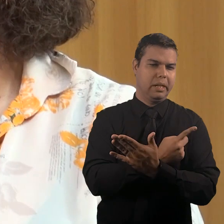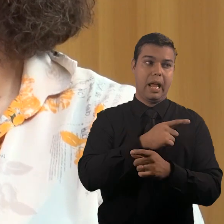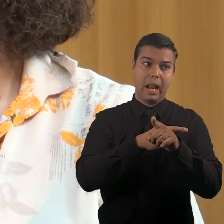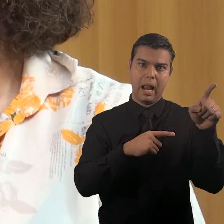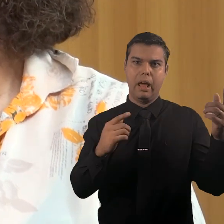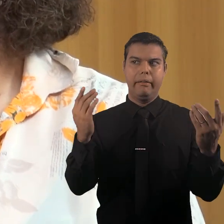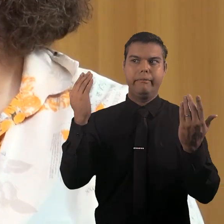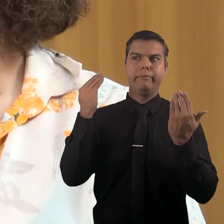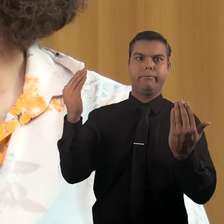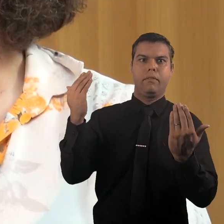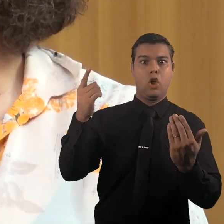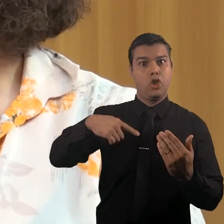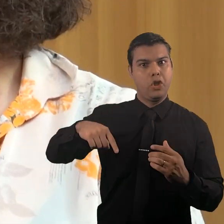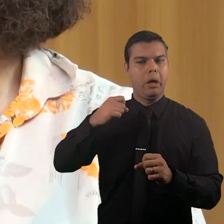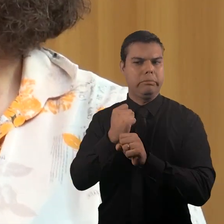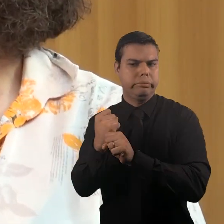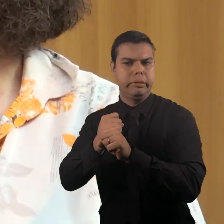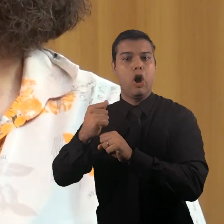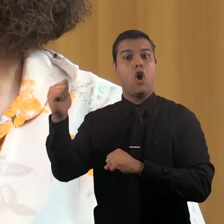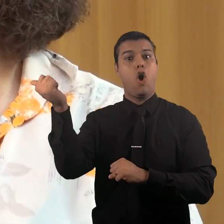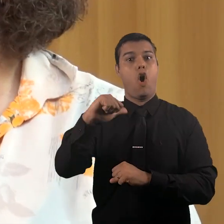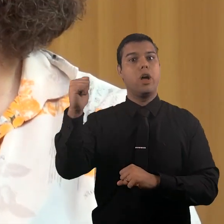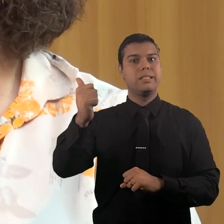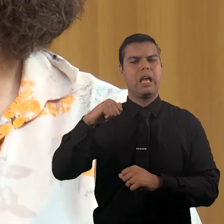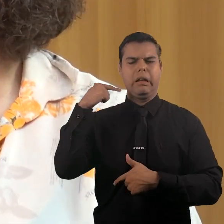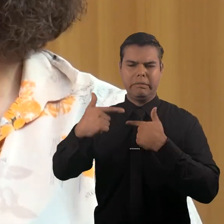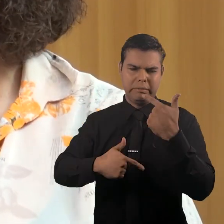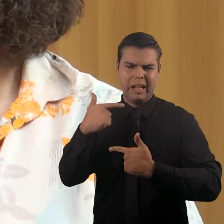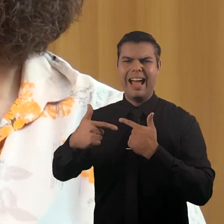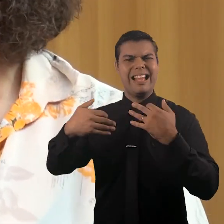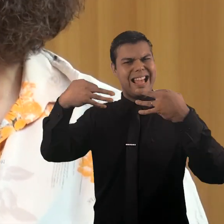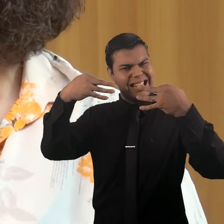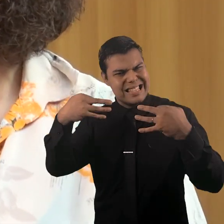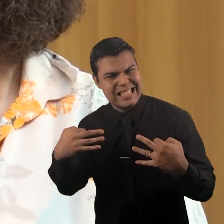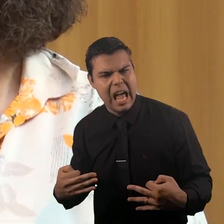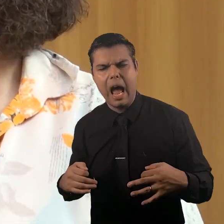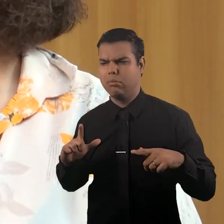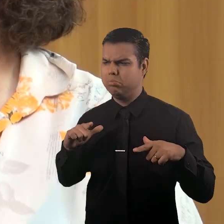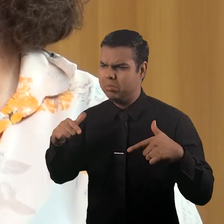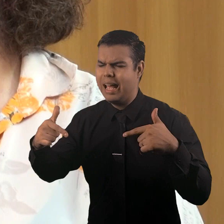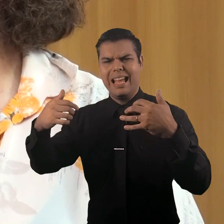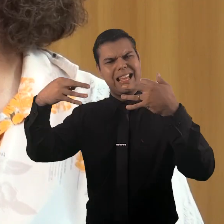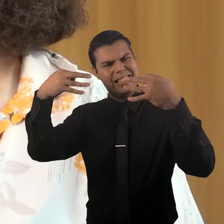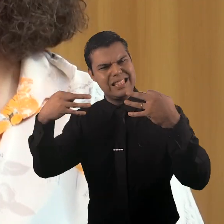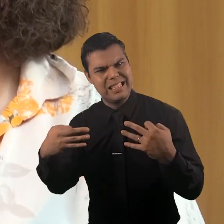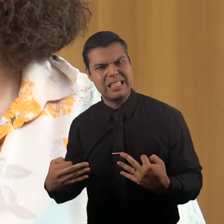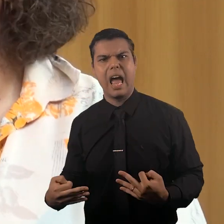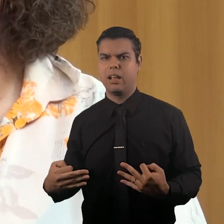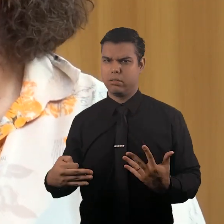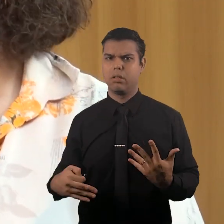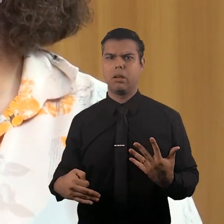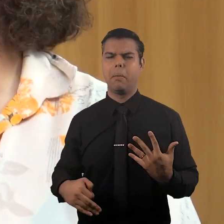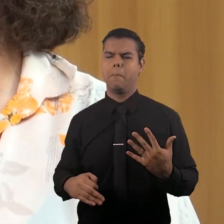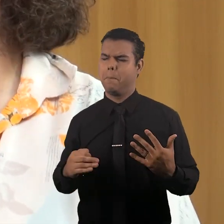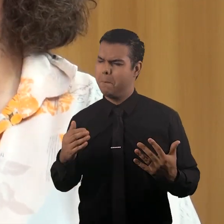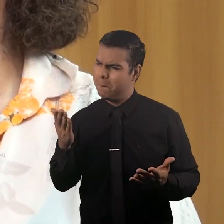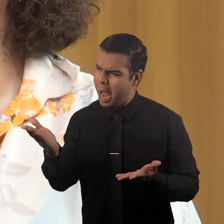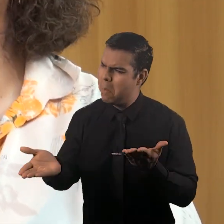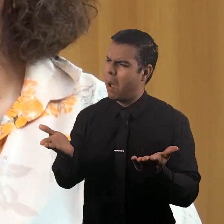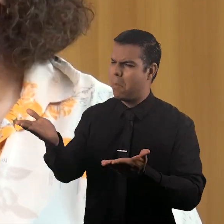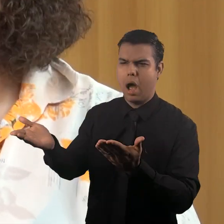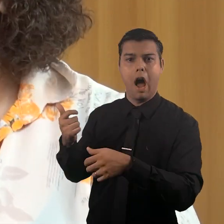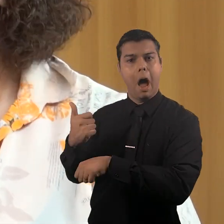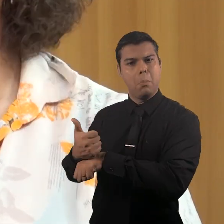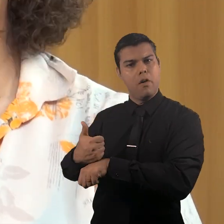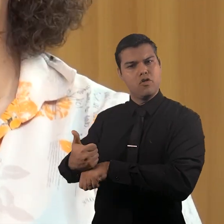em dúvida. Nós que durante 11 anos fizemos um trabalho totalmente lícito, um trabalho totalmente honrado, um trabalho